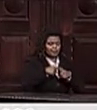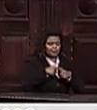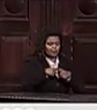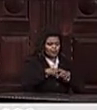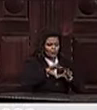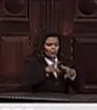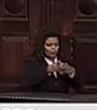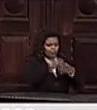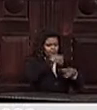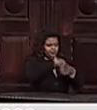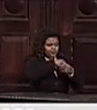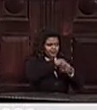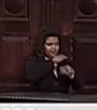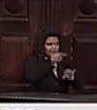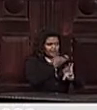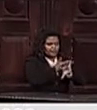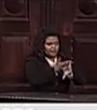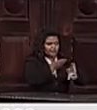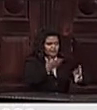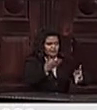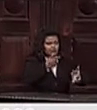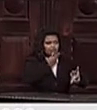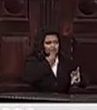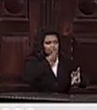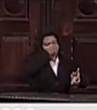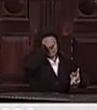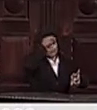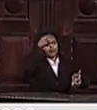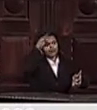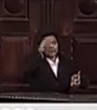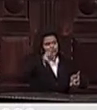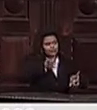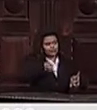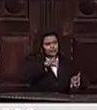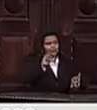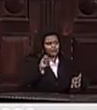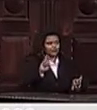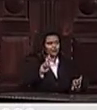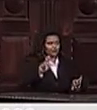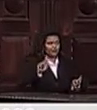Jorge Miranda, eleito no ano passado pelo voto popular e que